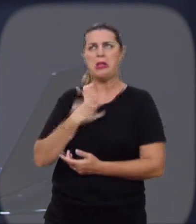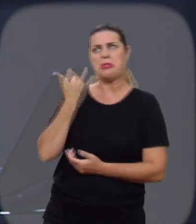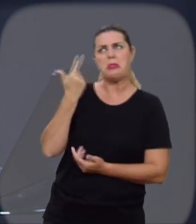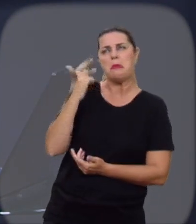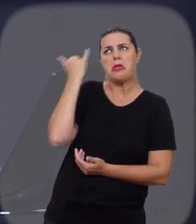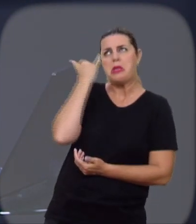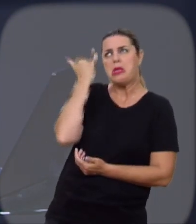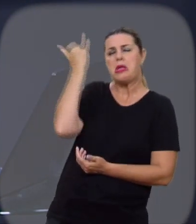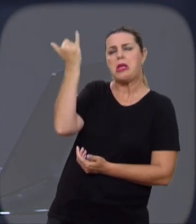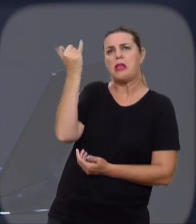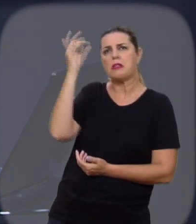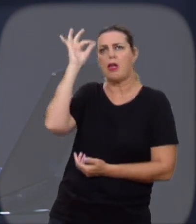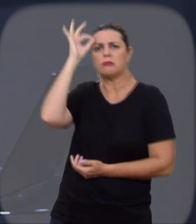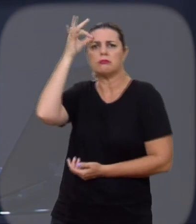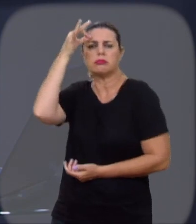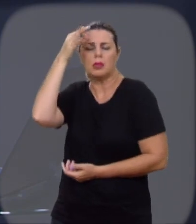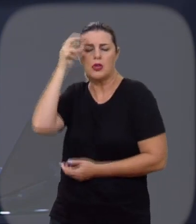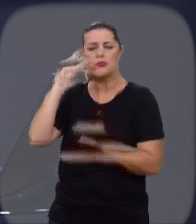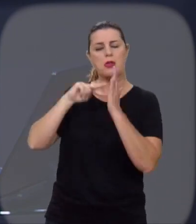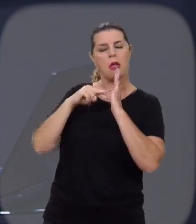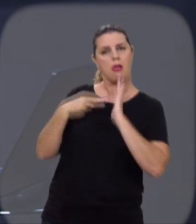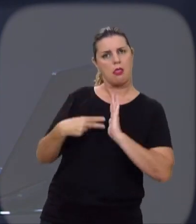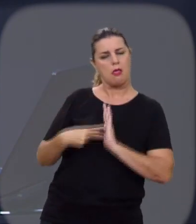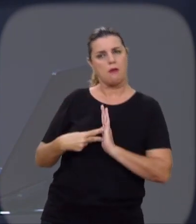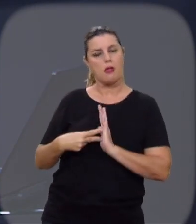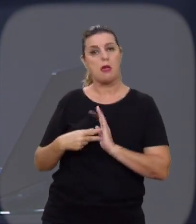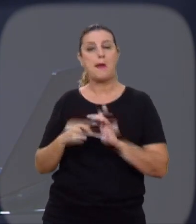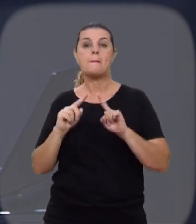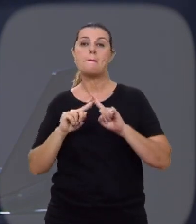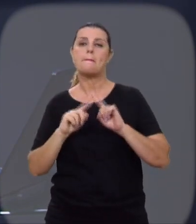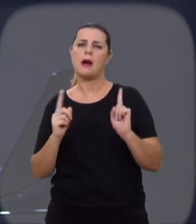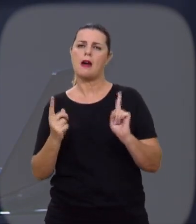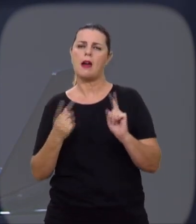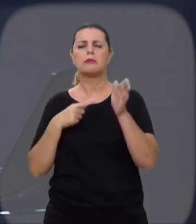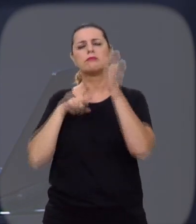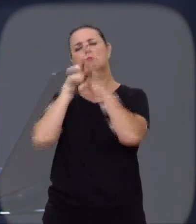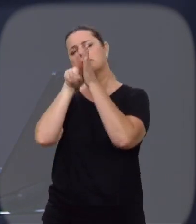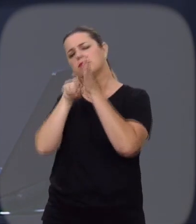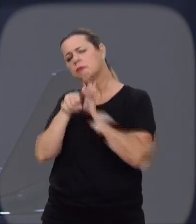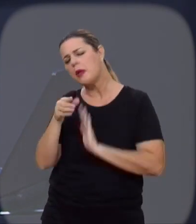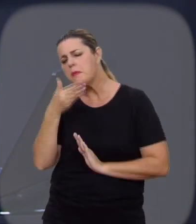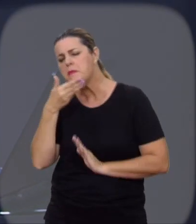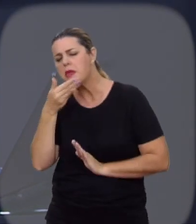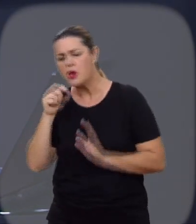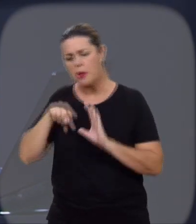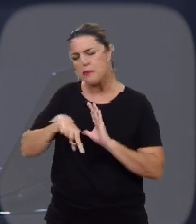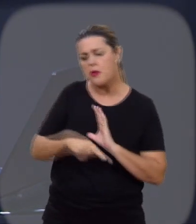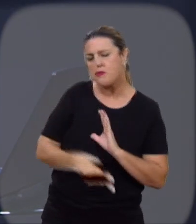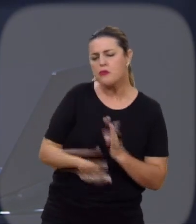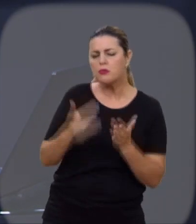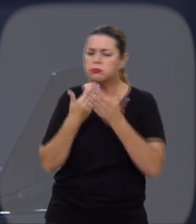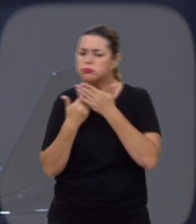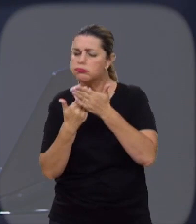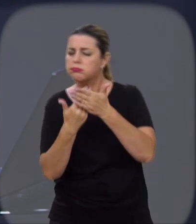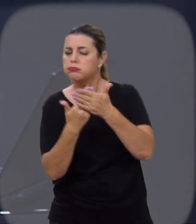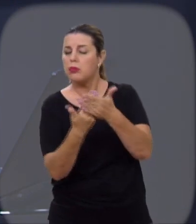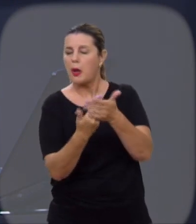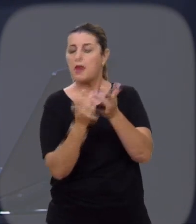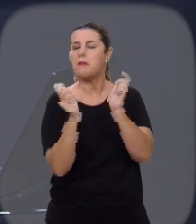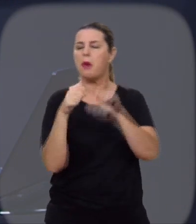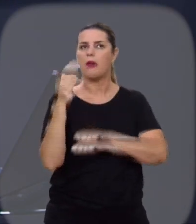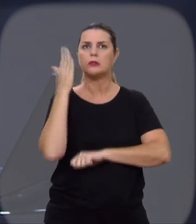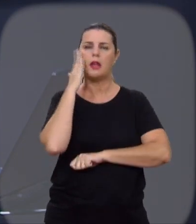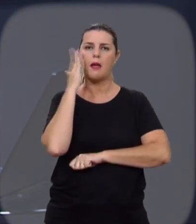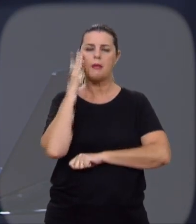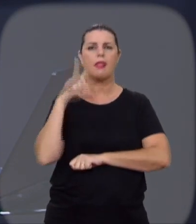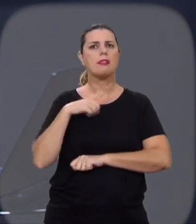ideia imediata do que isso significa, mas pesquisando melhor, aprofundando, a gente pode ver que existe